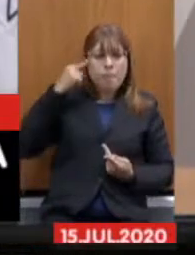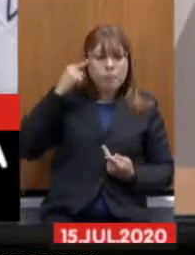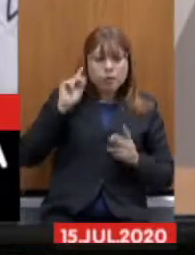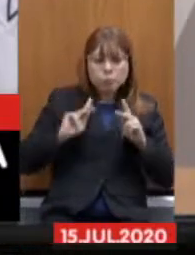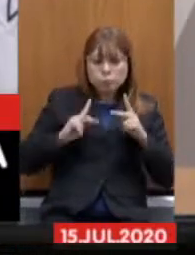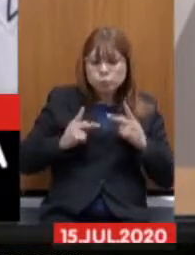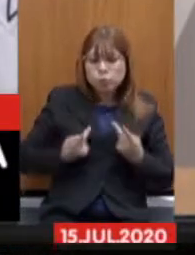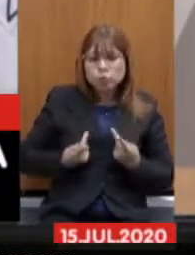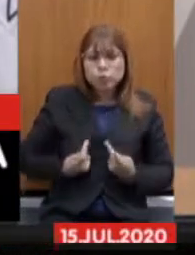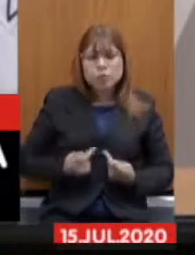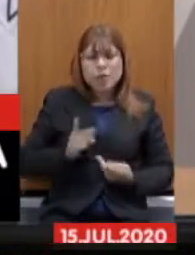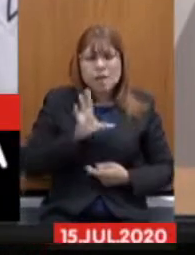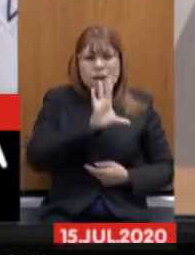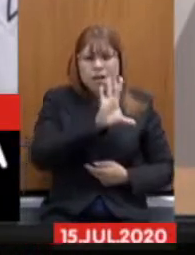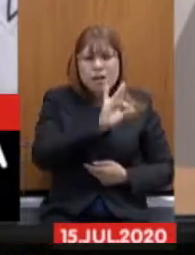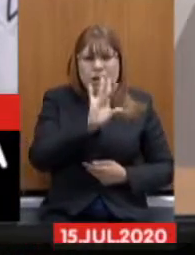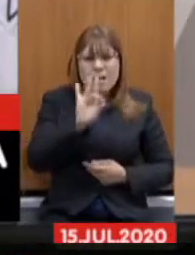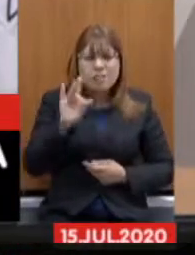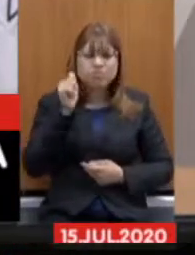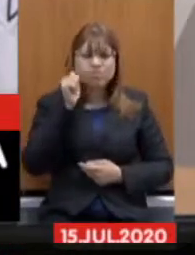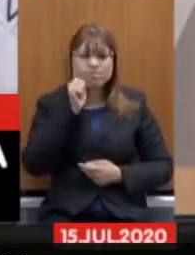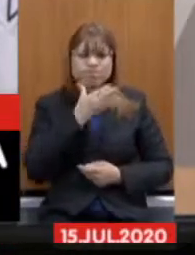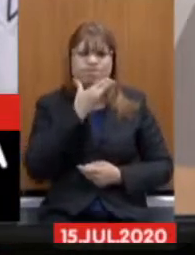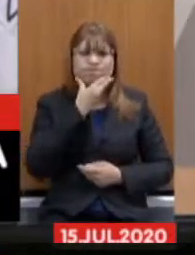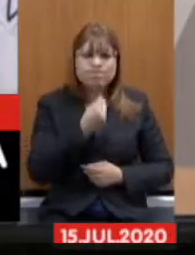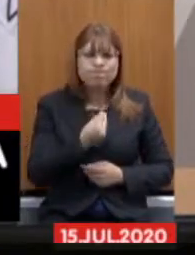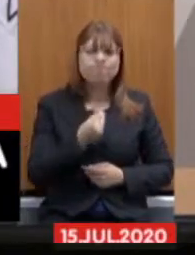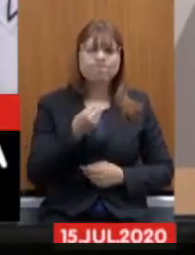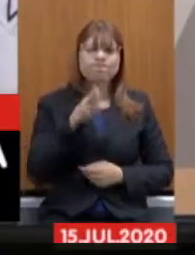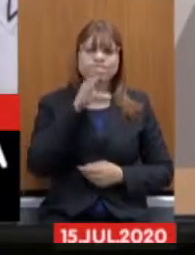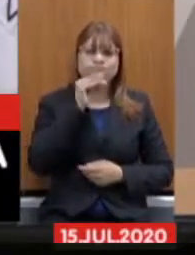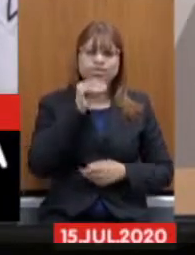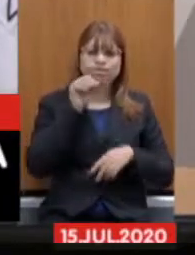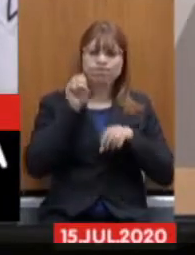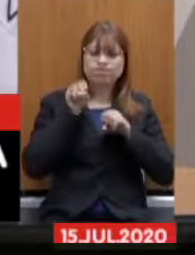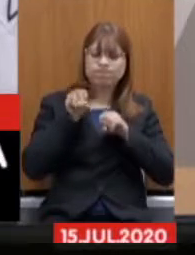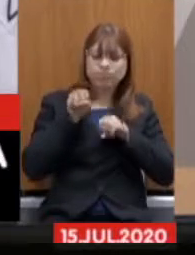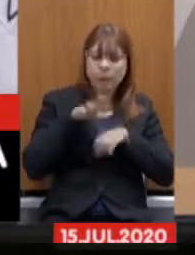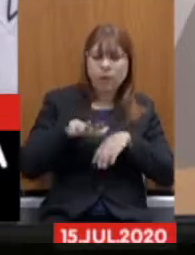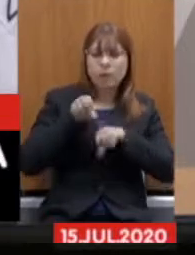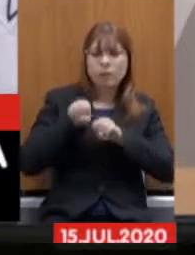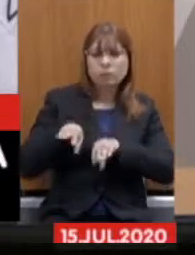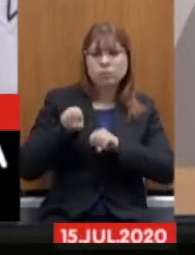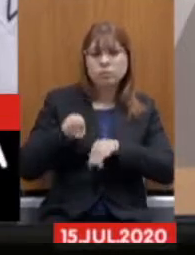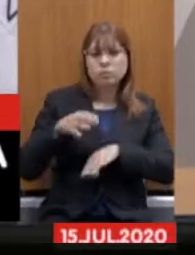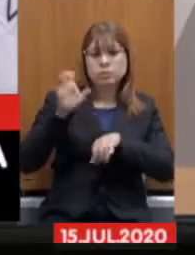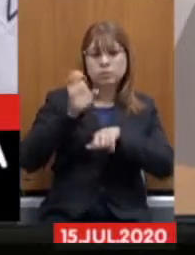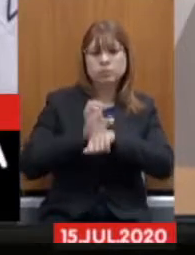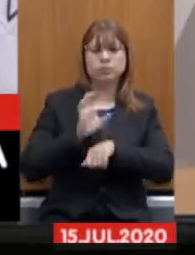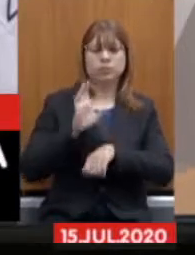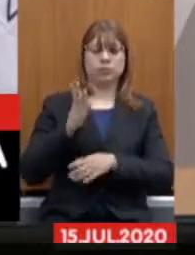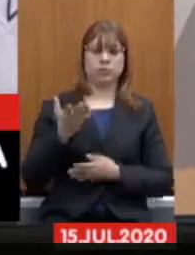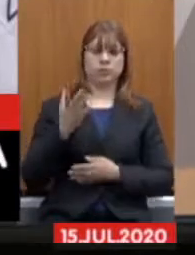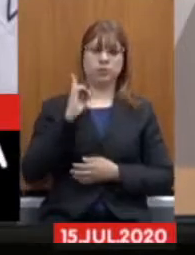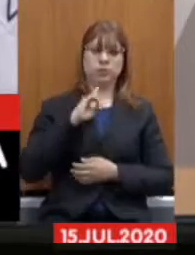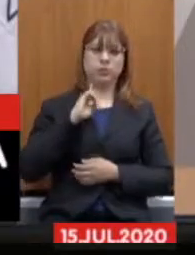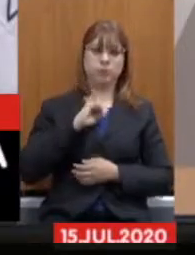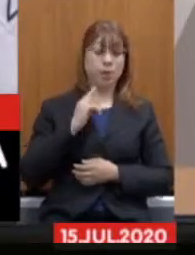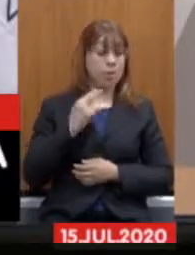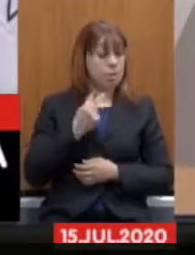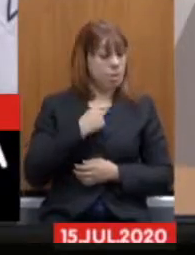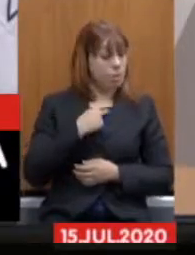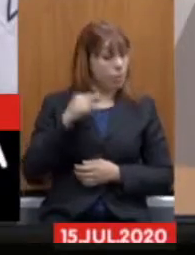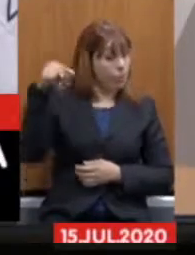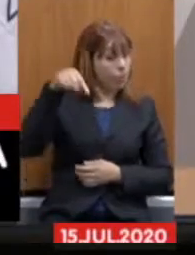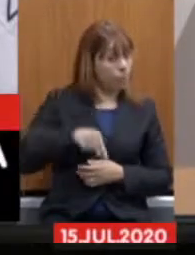de cada trabalhadora de cada trabalhador em educação desse estado que não tem condições de estar